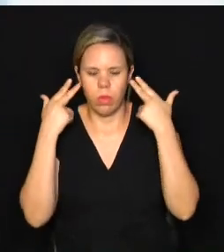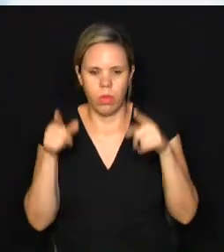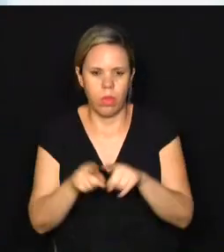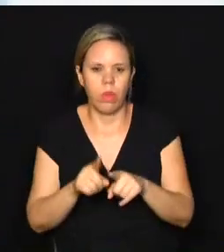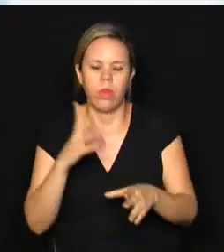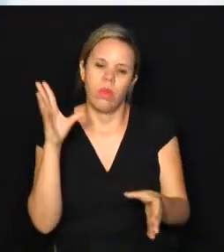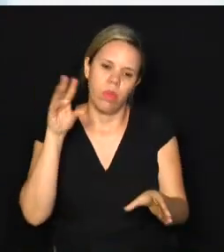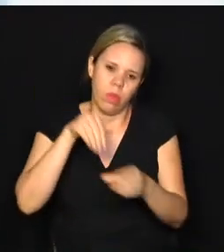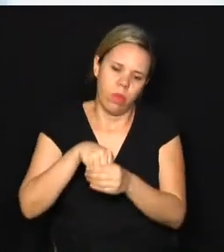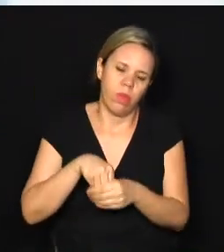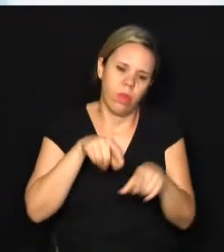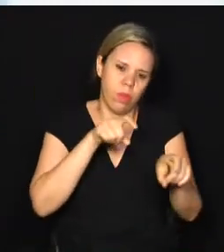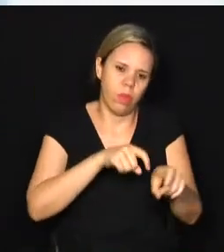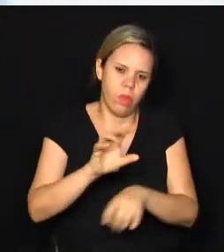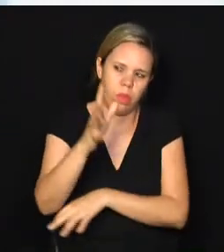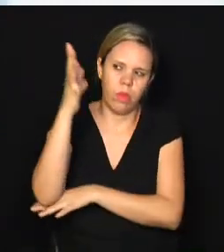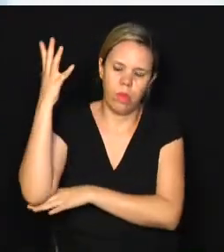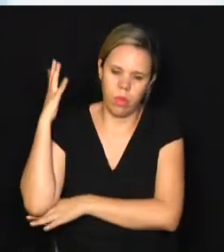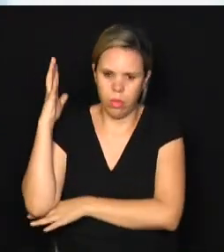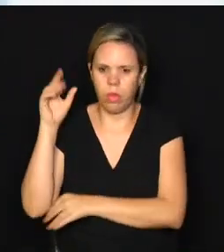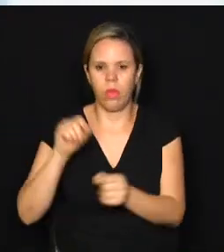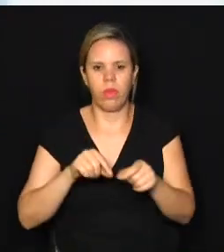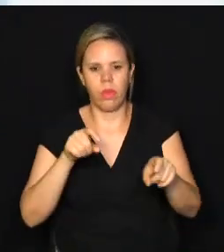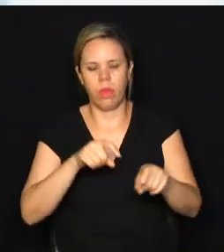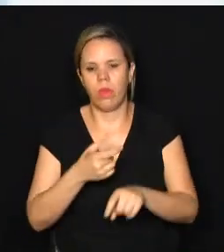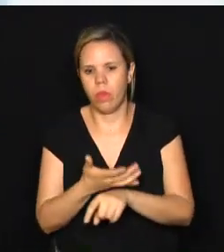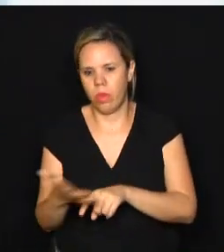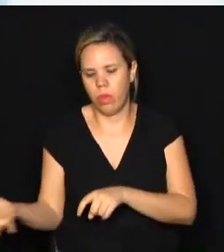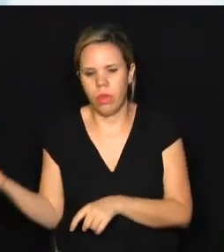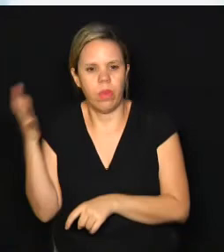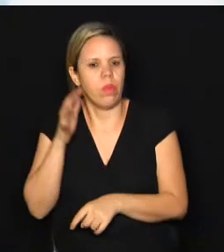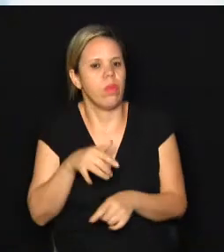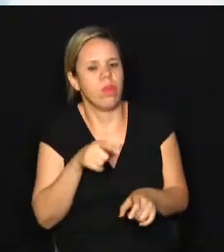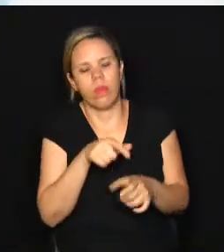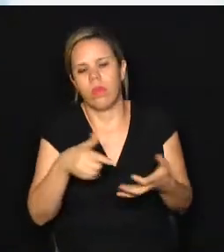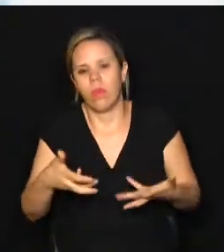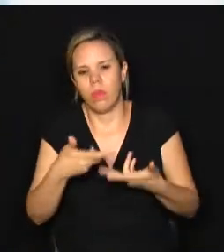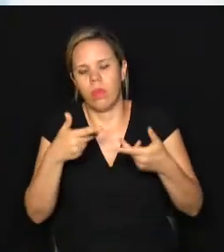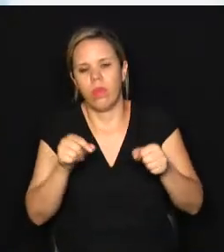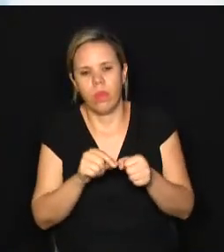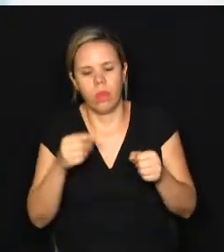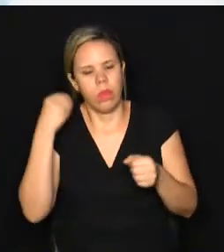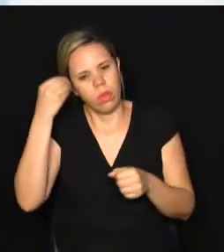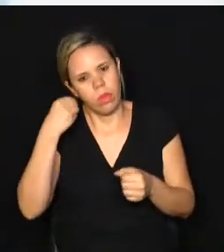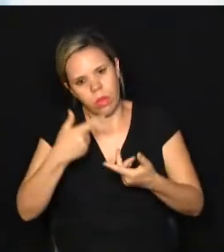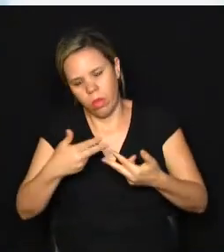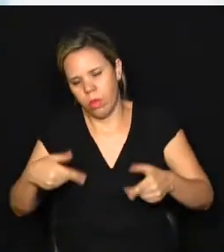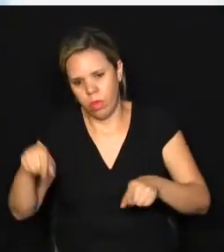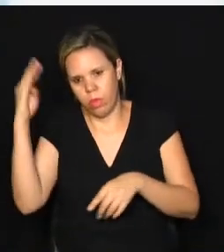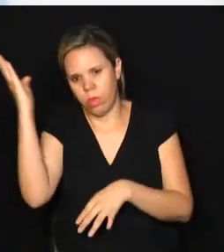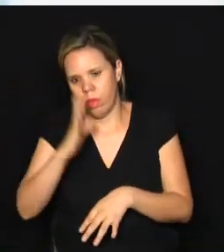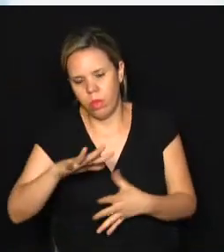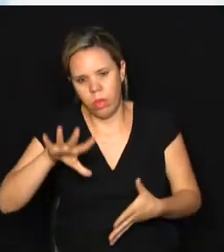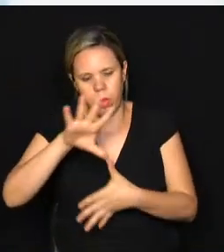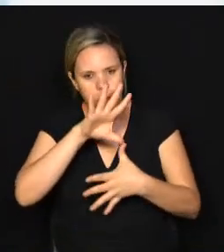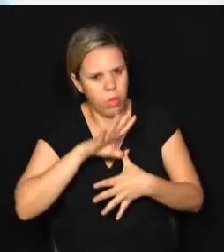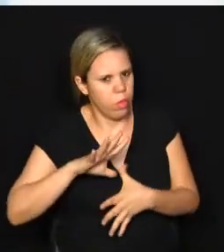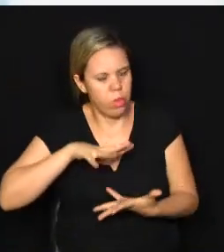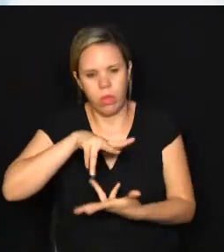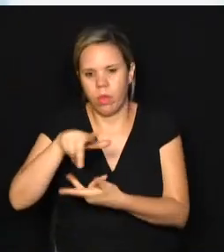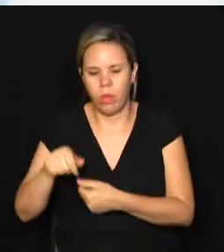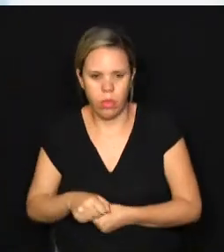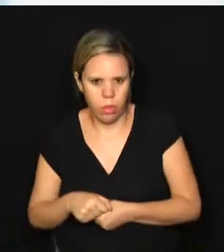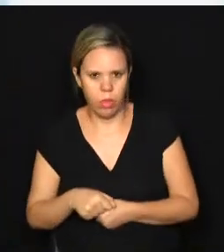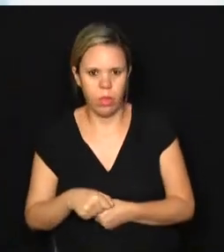implementar agrofloresta, né, fazer hortas comunitárias urbanas. A gente tem diversas experiências no Brasil, na América Latina e no mundo aí